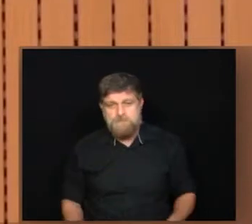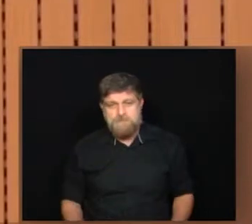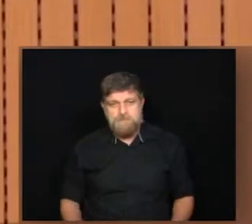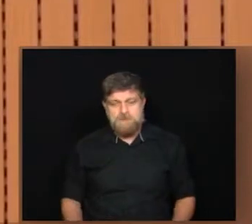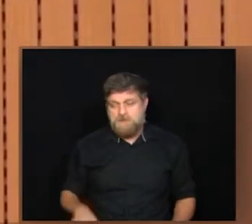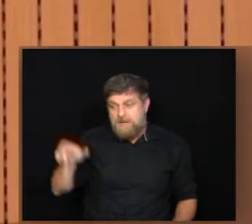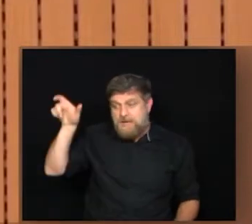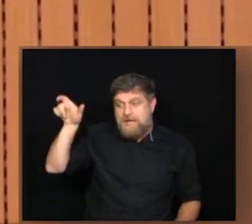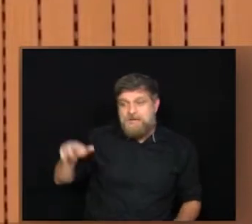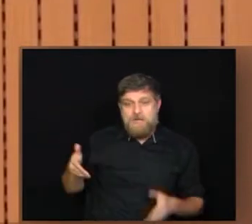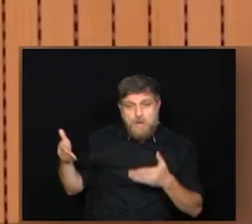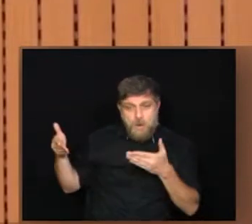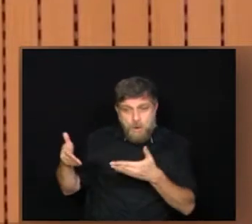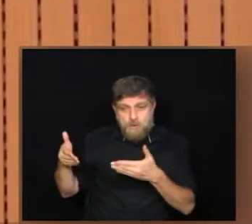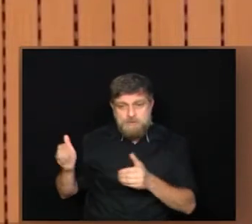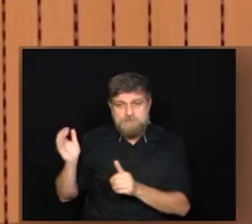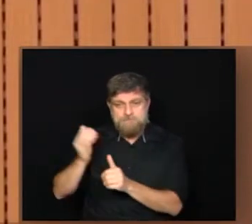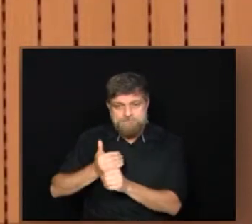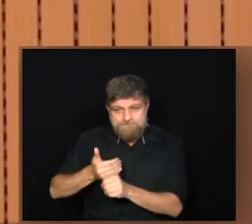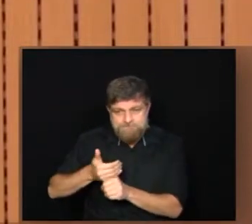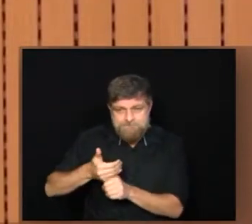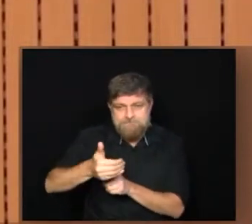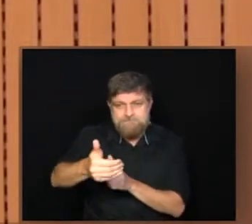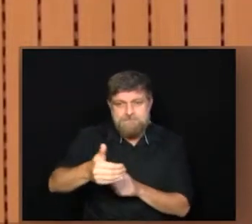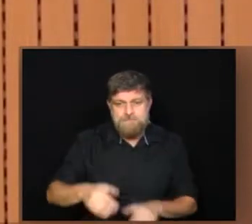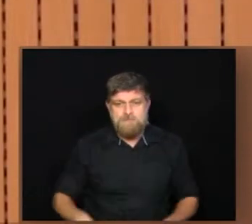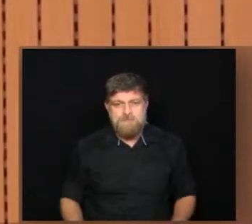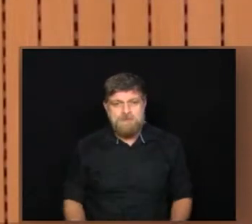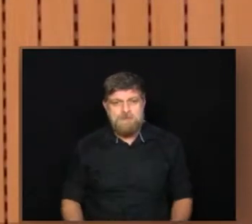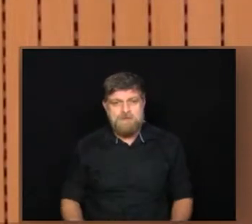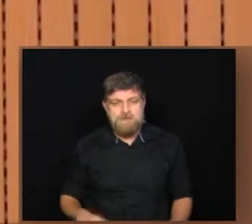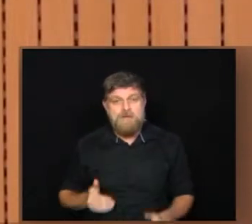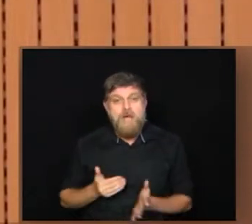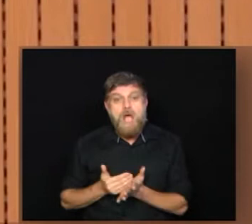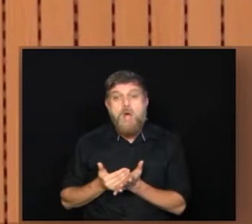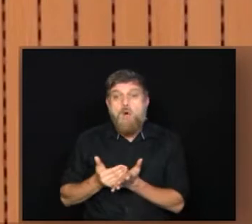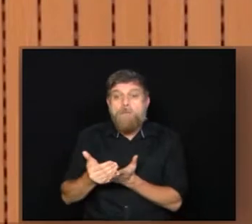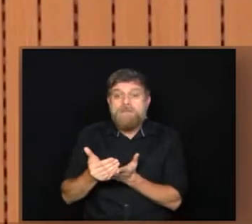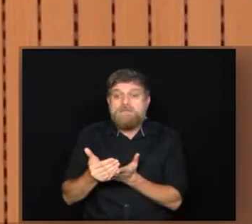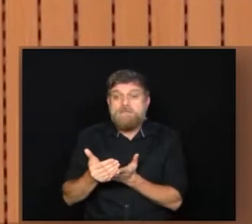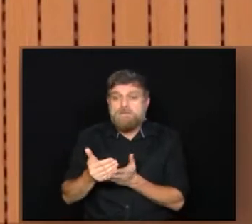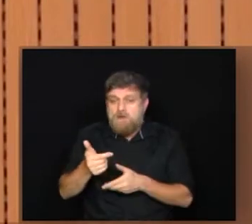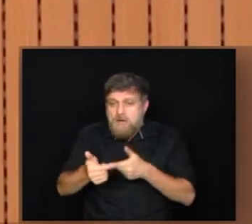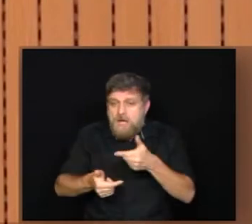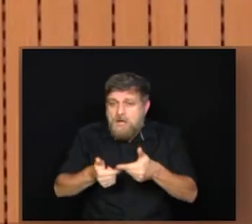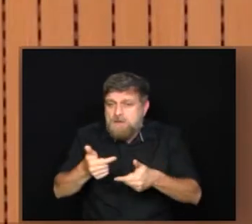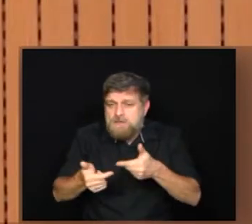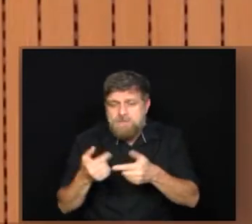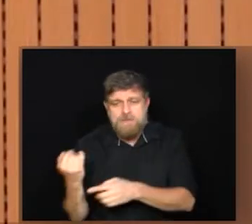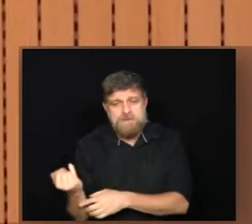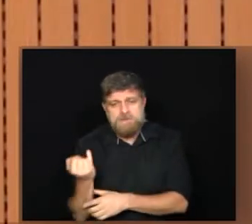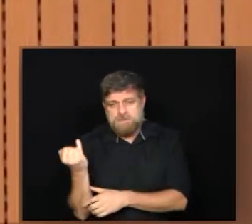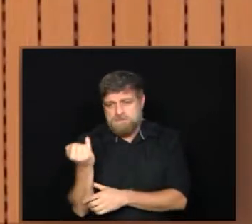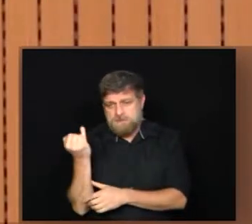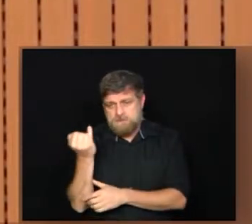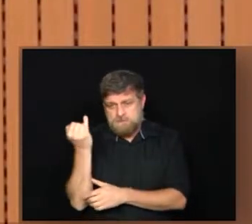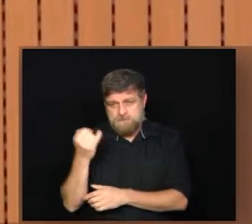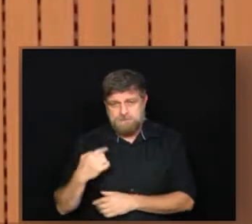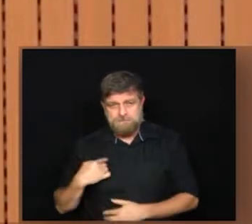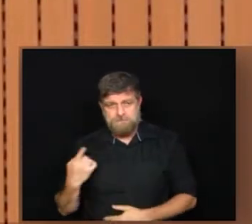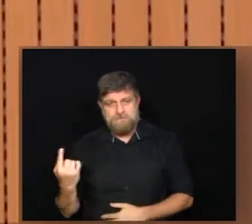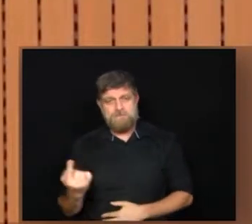ele hoje está assumindo, está começando. E é um trabalho super importante. E